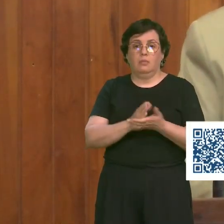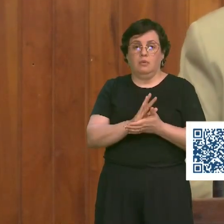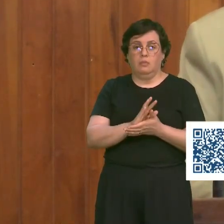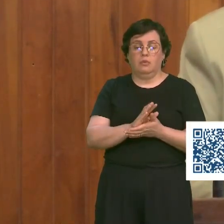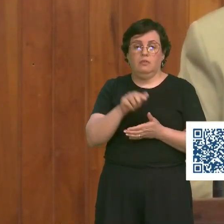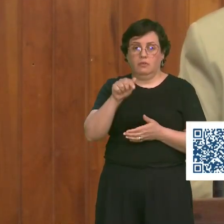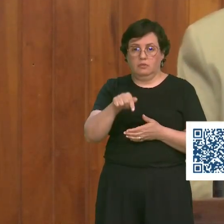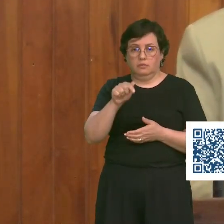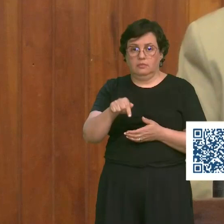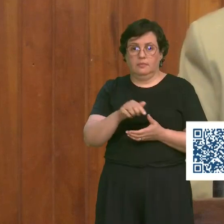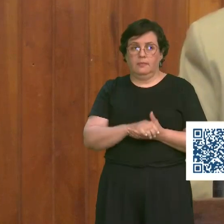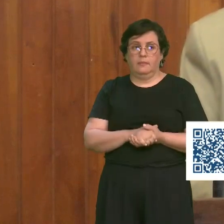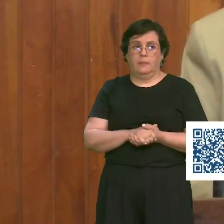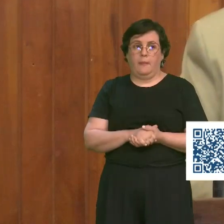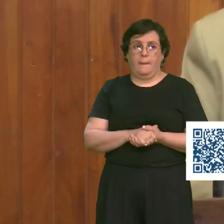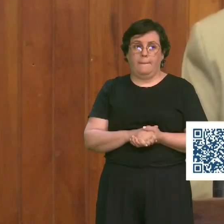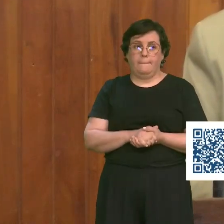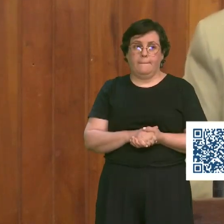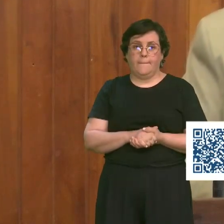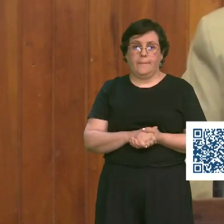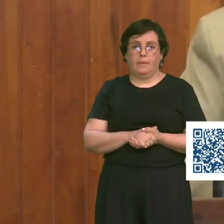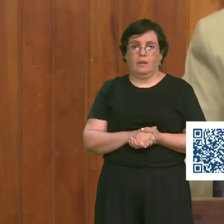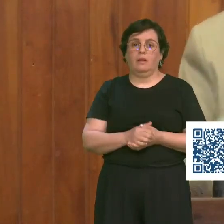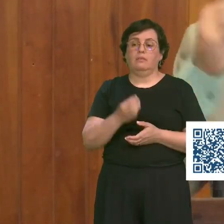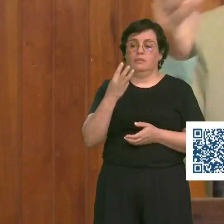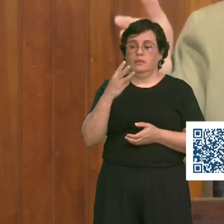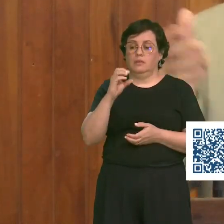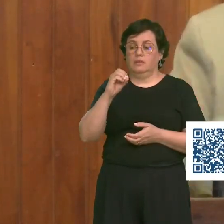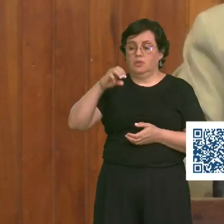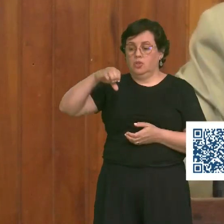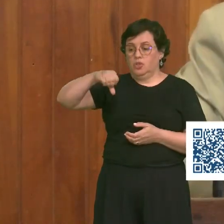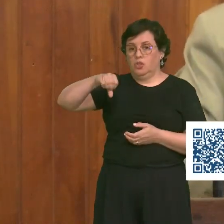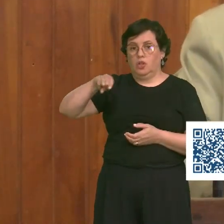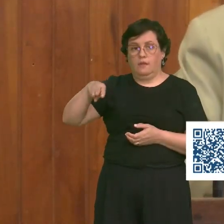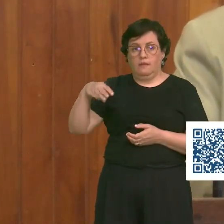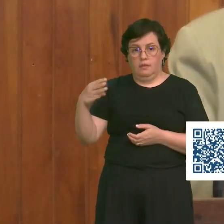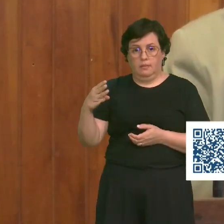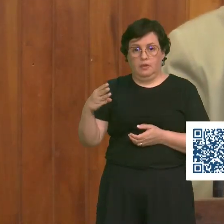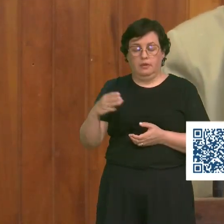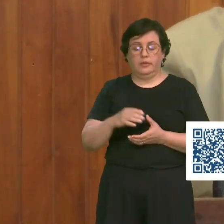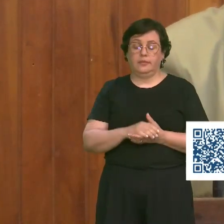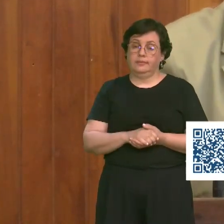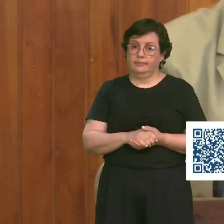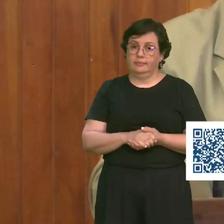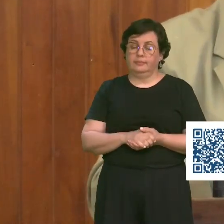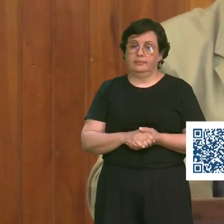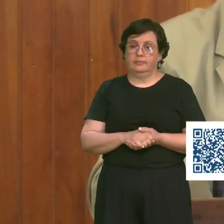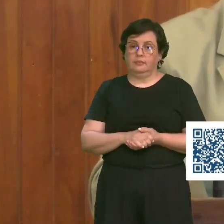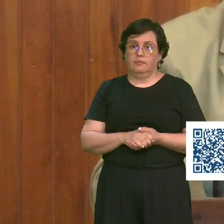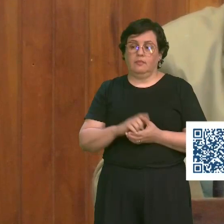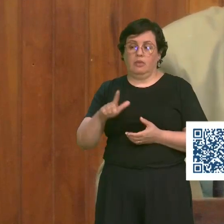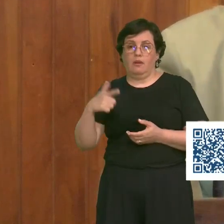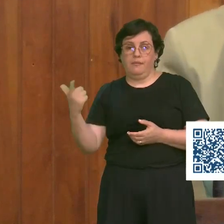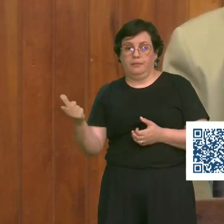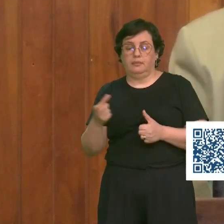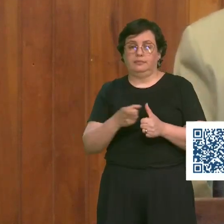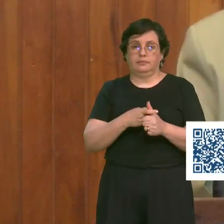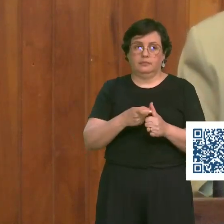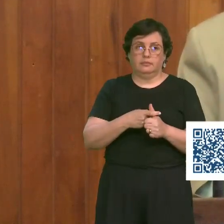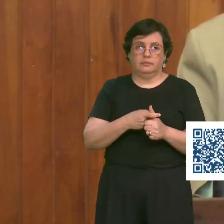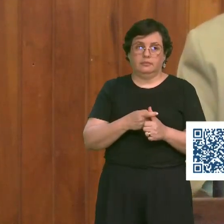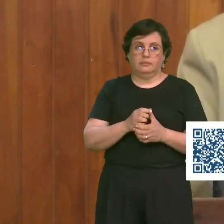projeto consolidando a dívida e ficou em 309 milhões de dívida flutuante E o restante da dívida